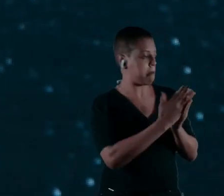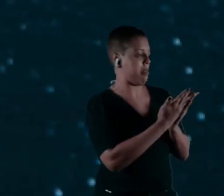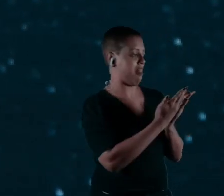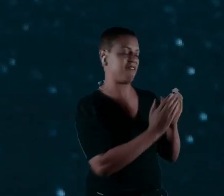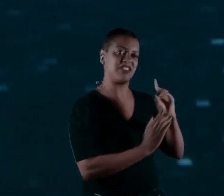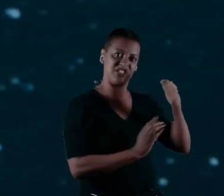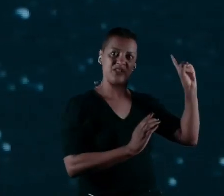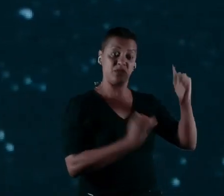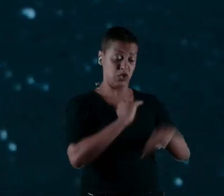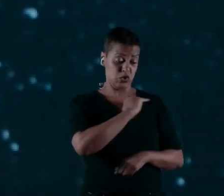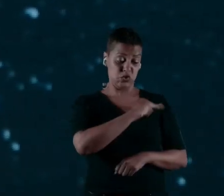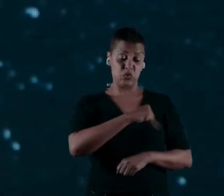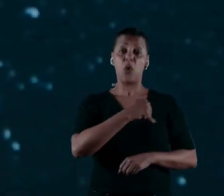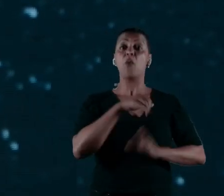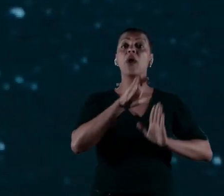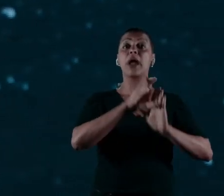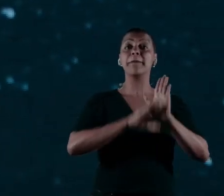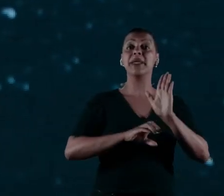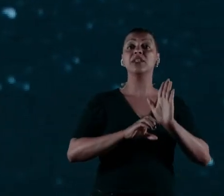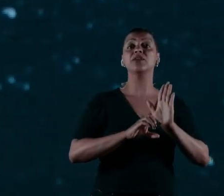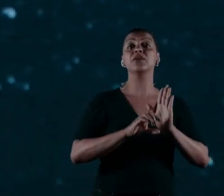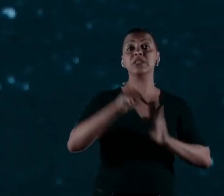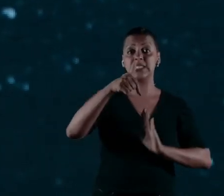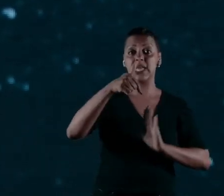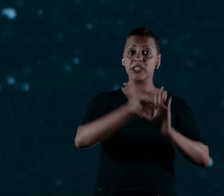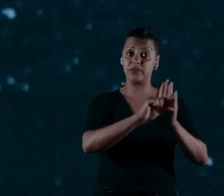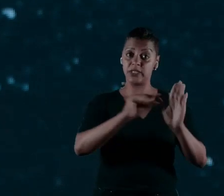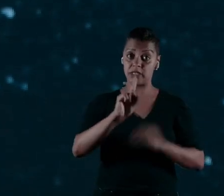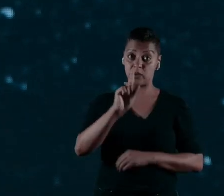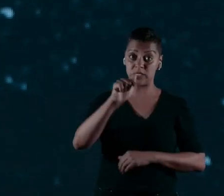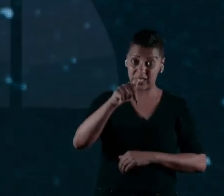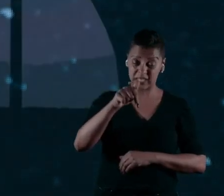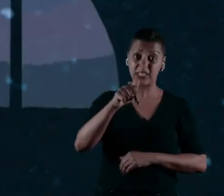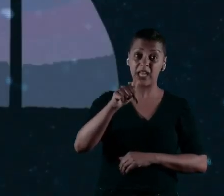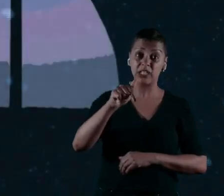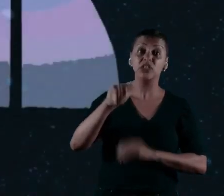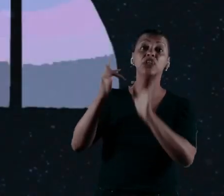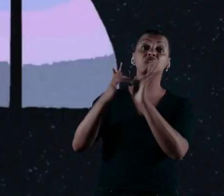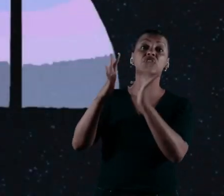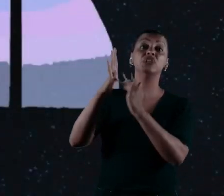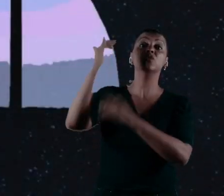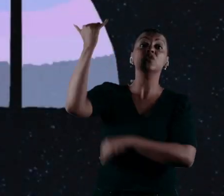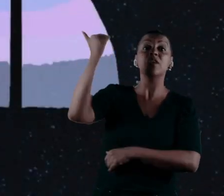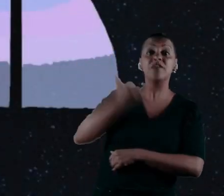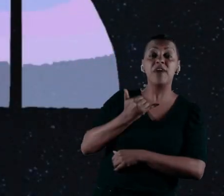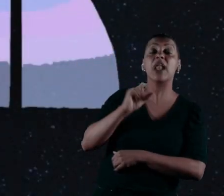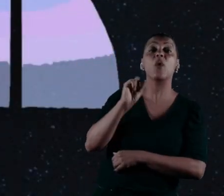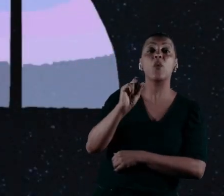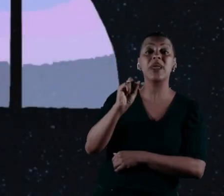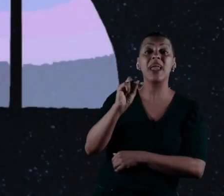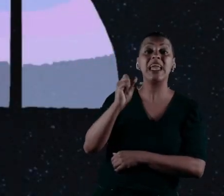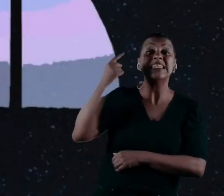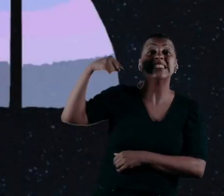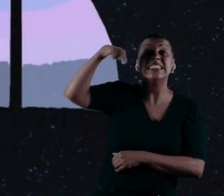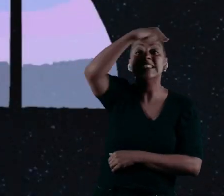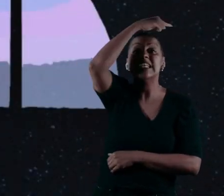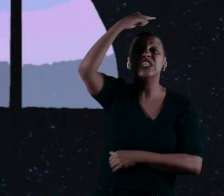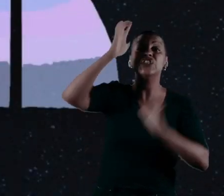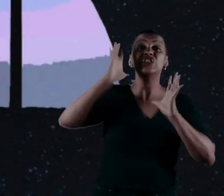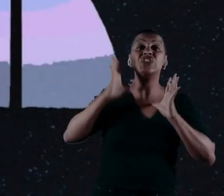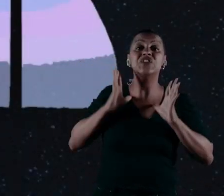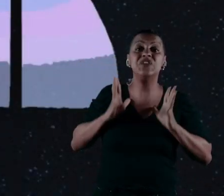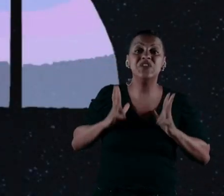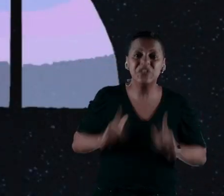João 17, 17, Jesus diz assim: santifica-os na verdade, a tua palavra é